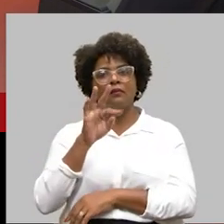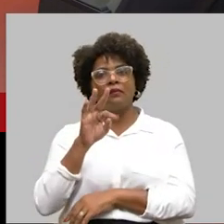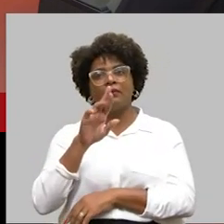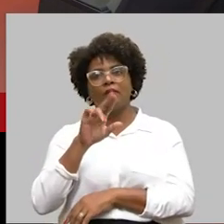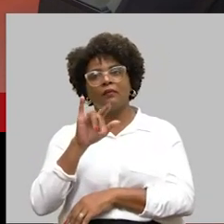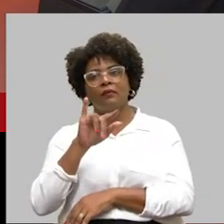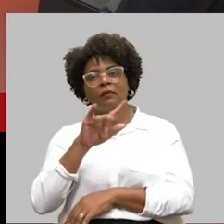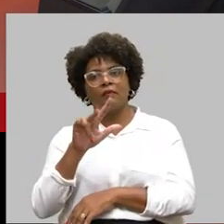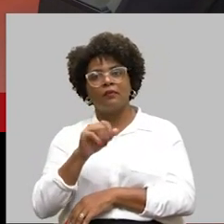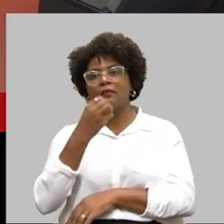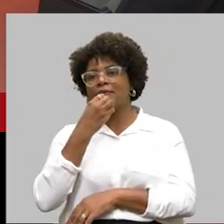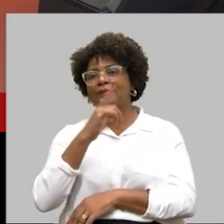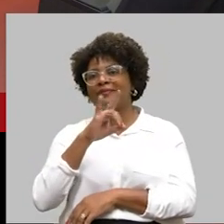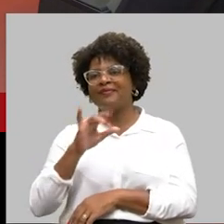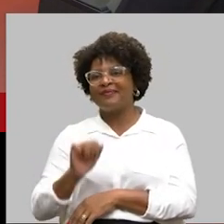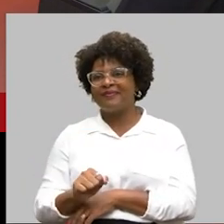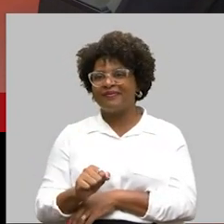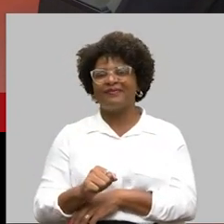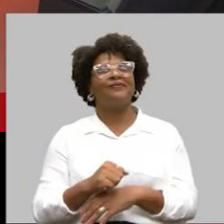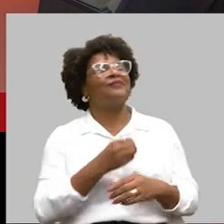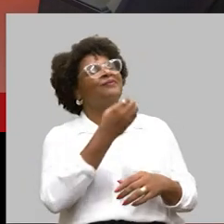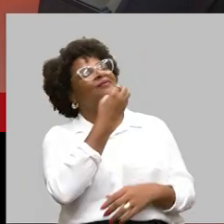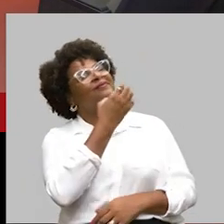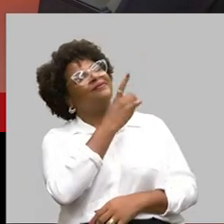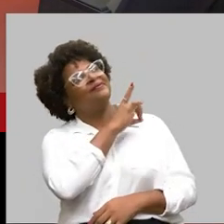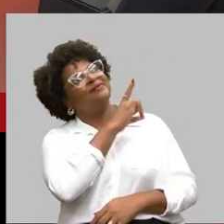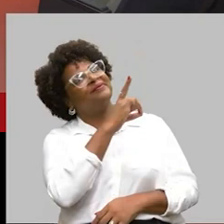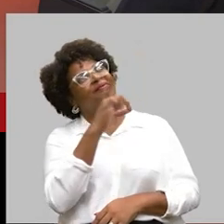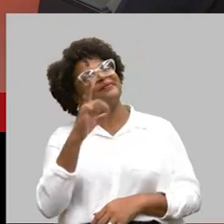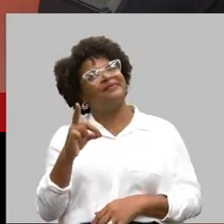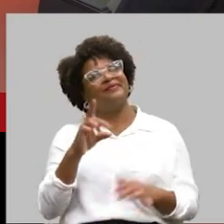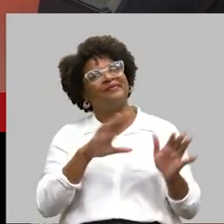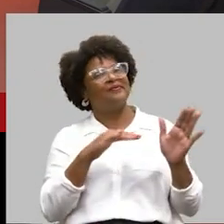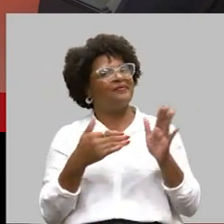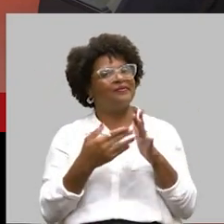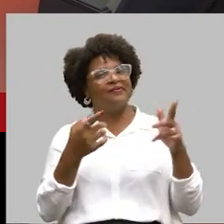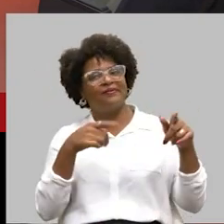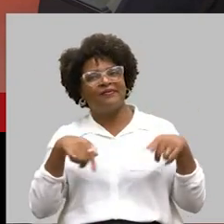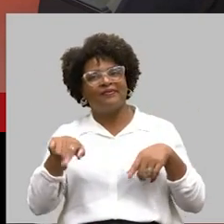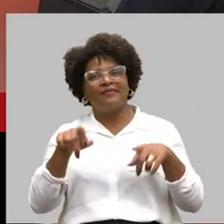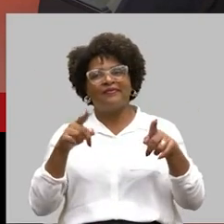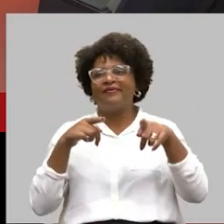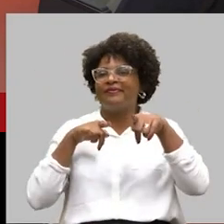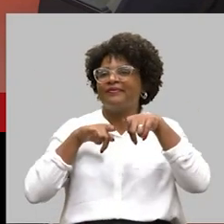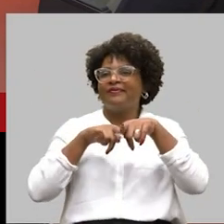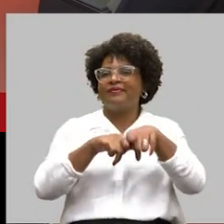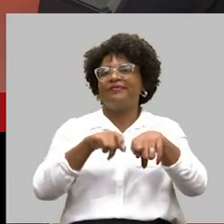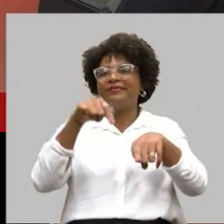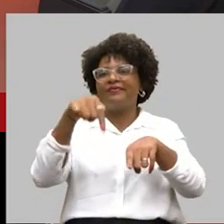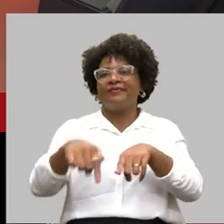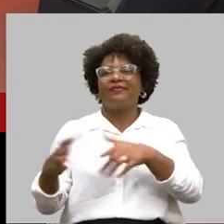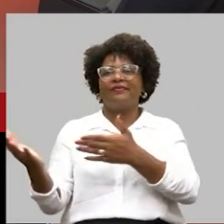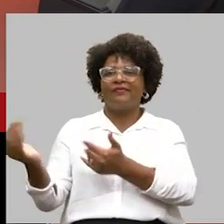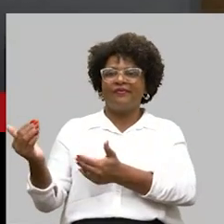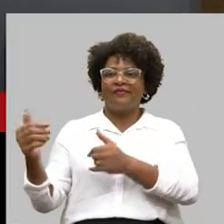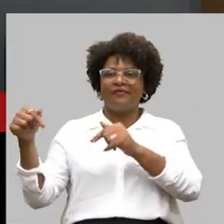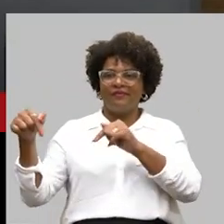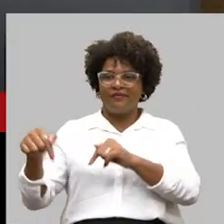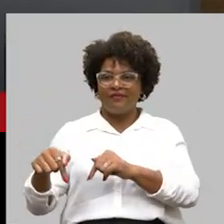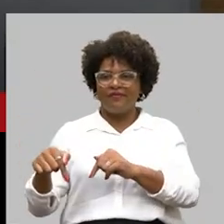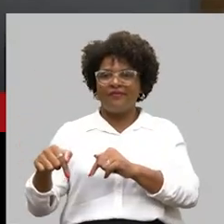Terezinha bom dia bom dia companheirada bom dia Juventude Bom